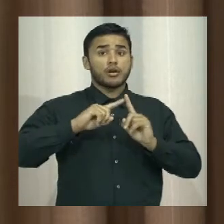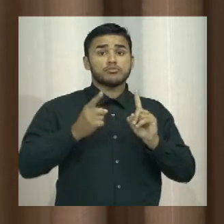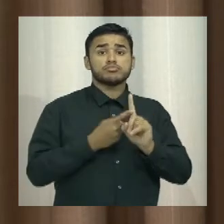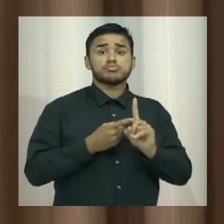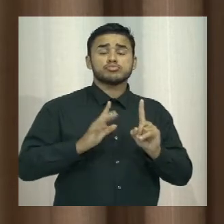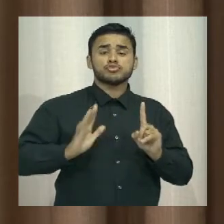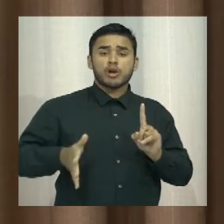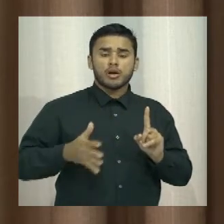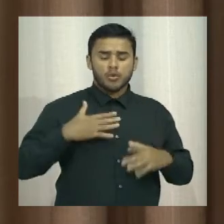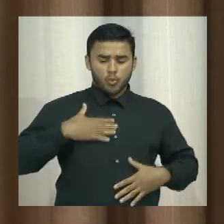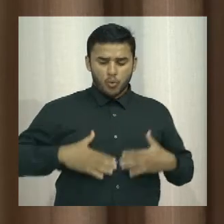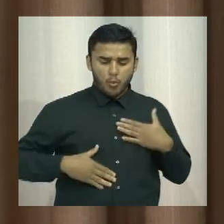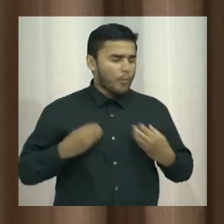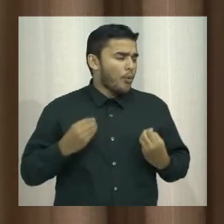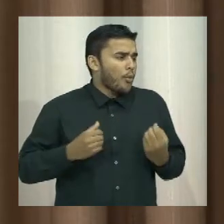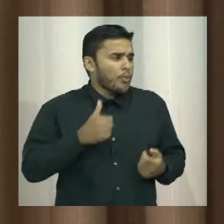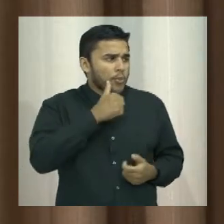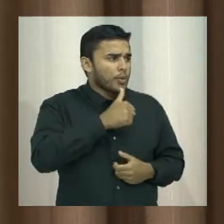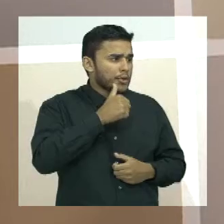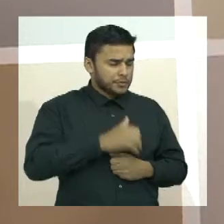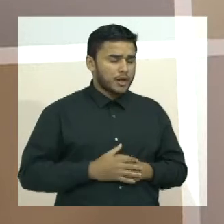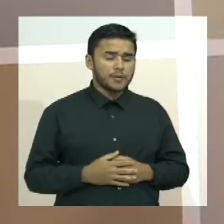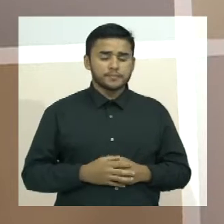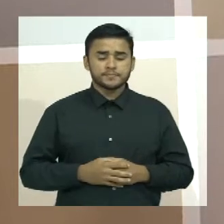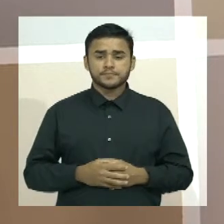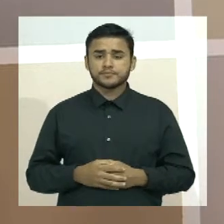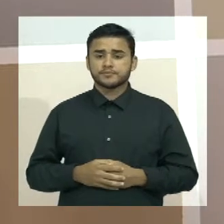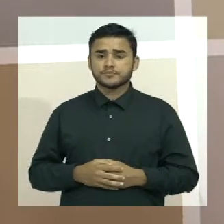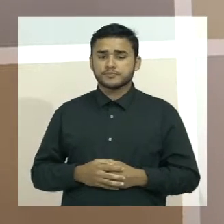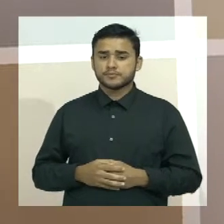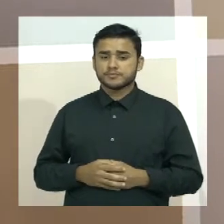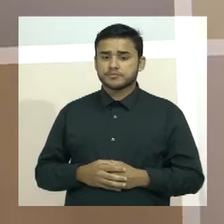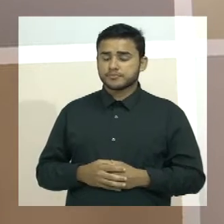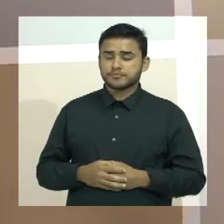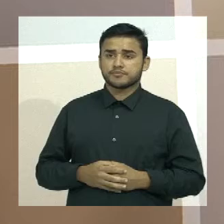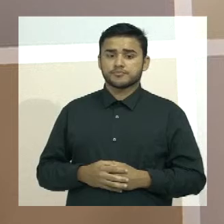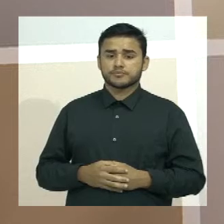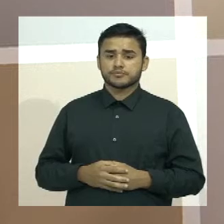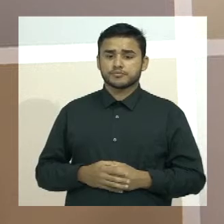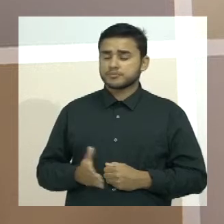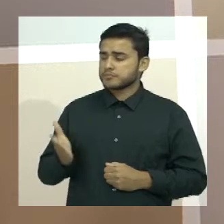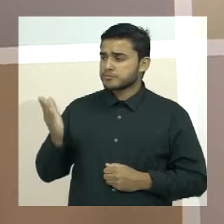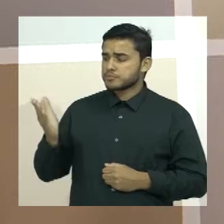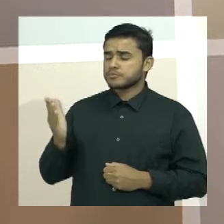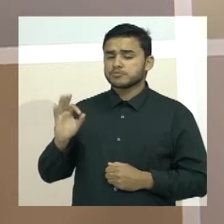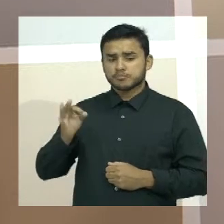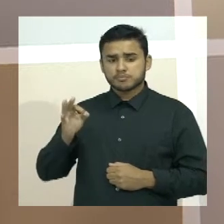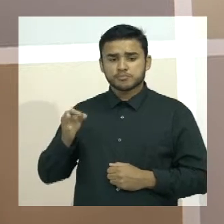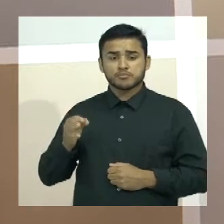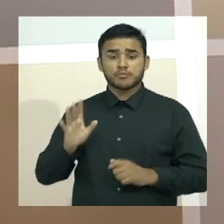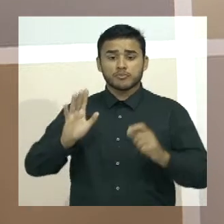um pecado, né, doutor? É isso que eu posso falar? É um pecado? É bem agressivo, é bem agressivo. A gente divide a